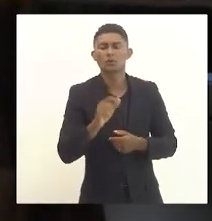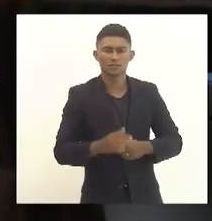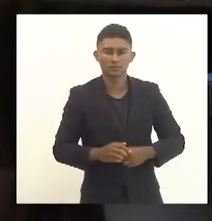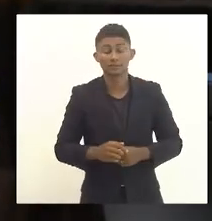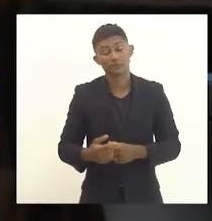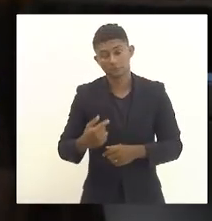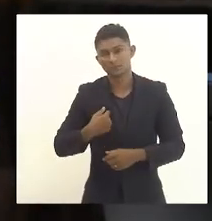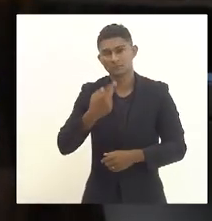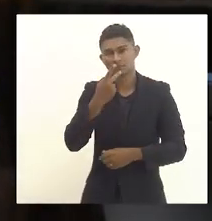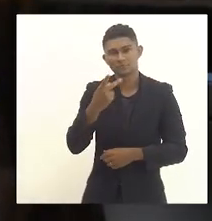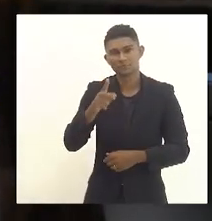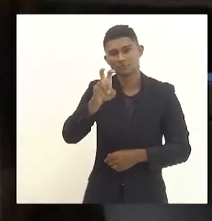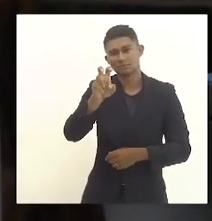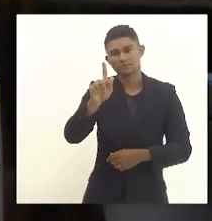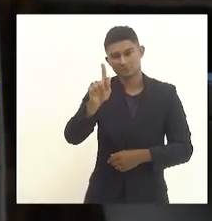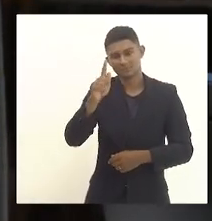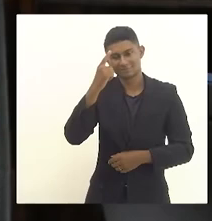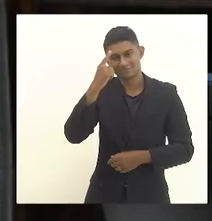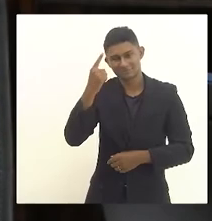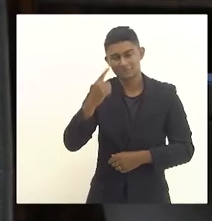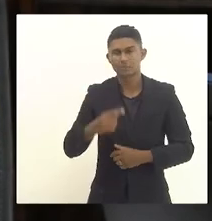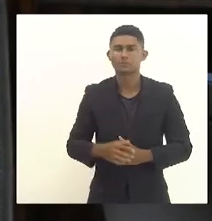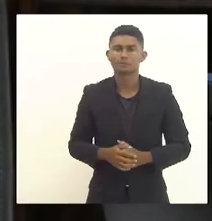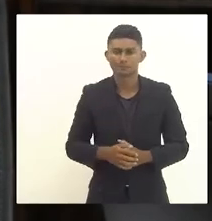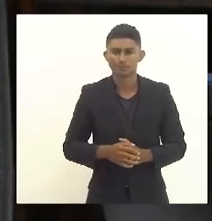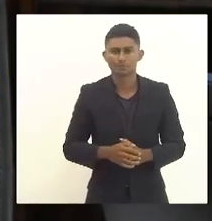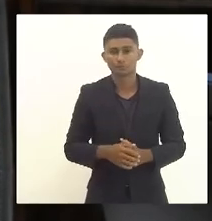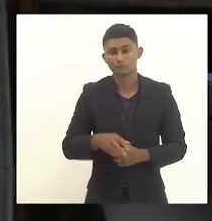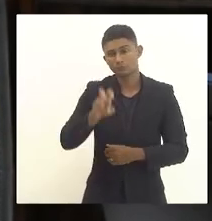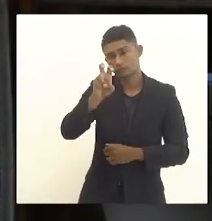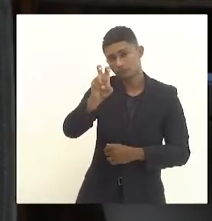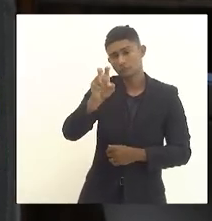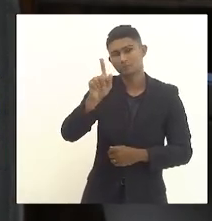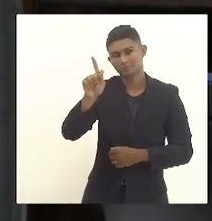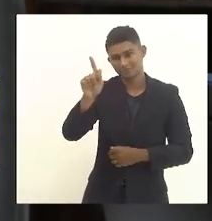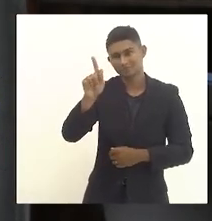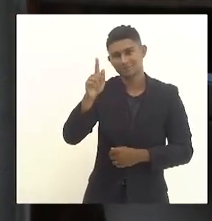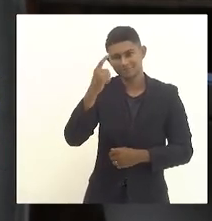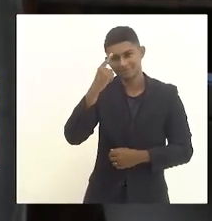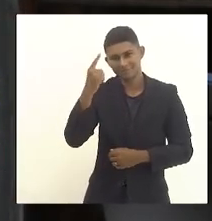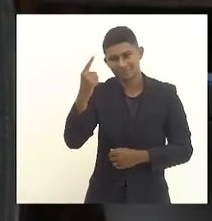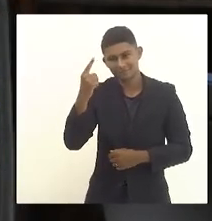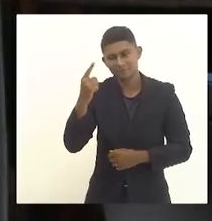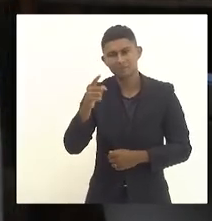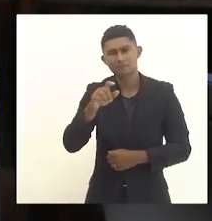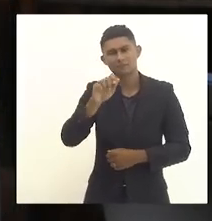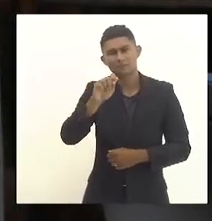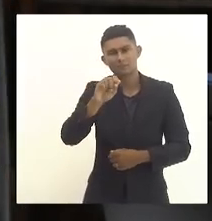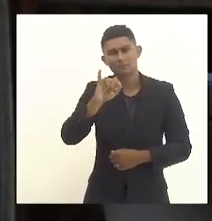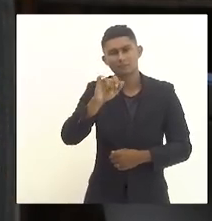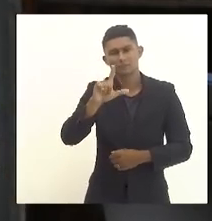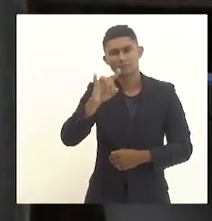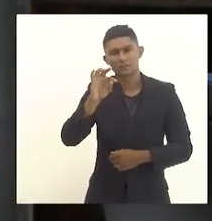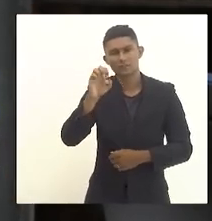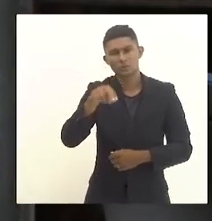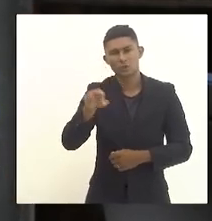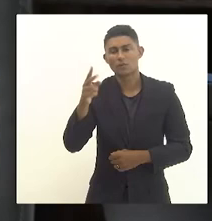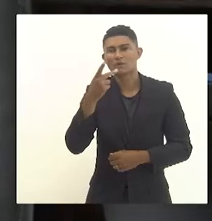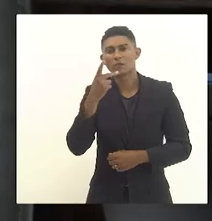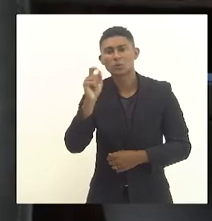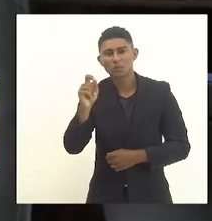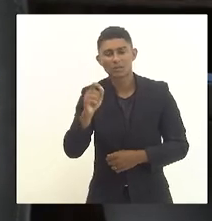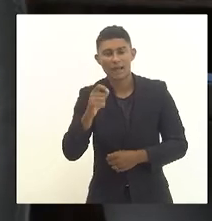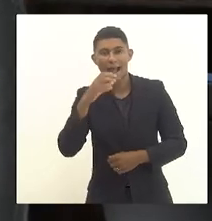fala citando esse ponto, que o 5G, dadas as características, que, se eu não me engano, foi o Ailton que falou, da resiliência, né, da